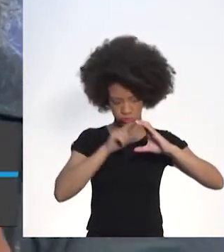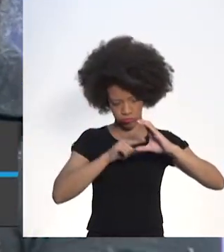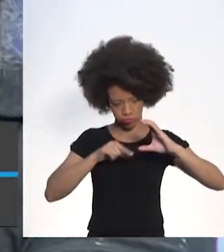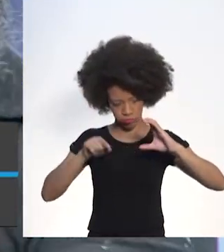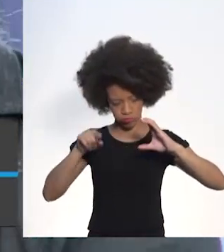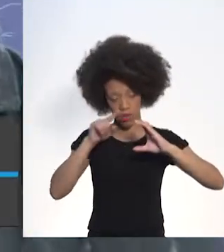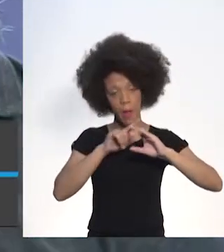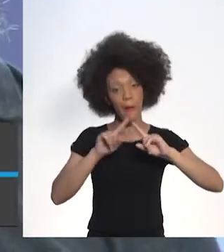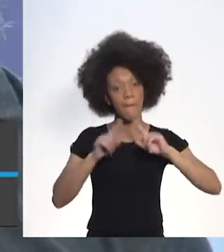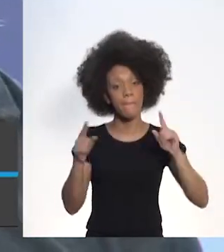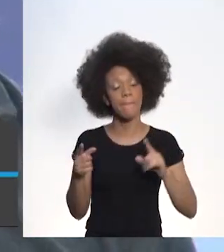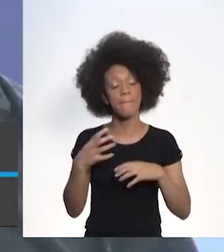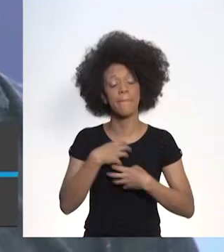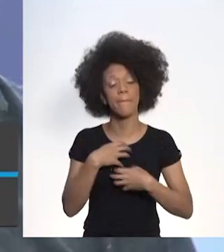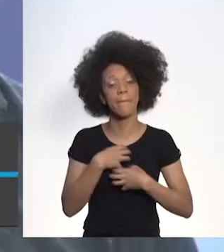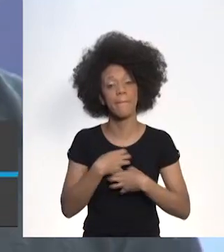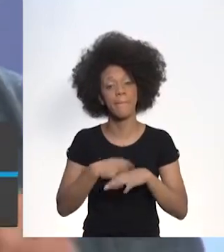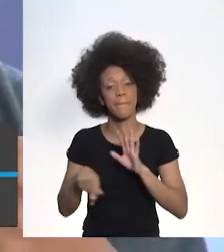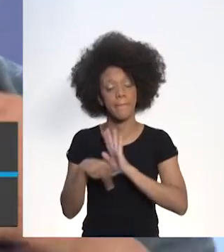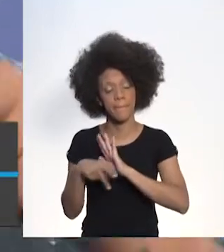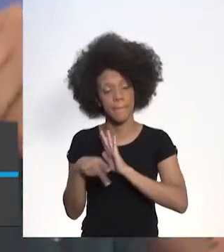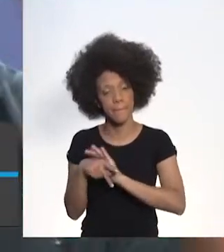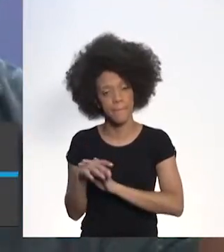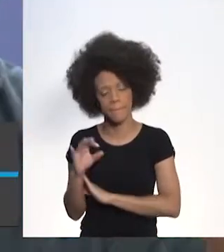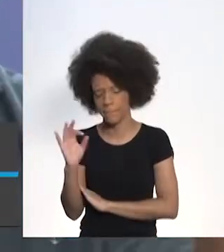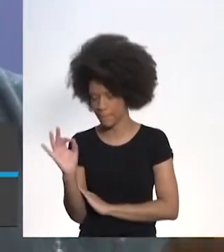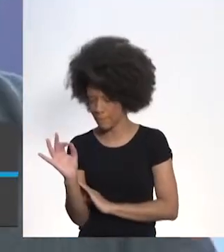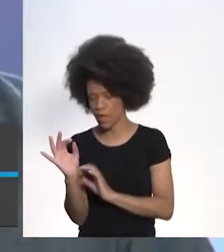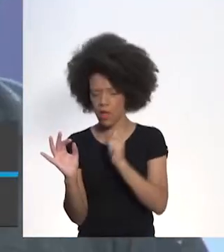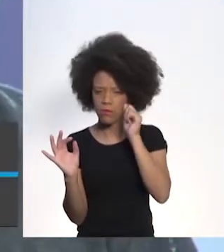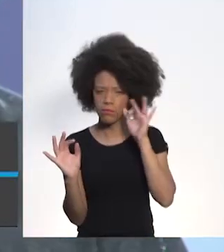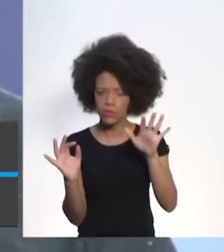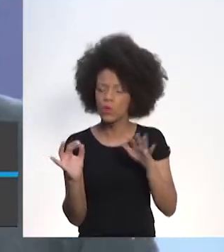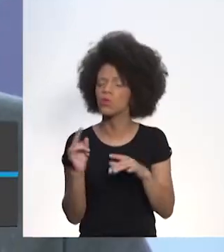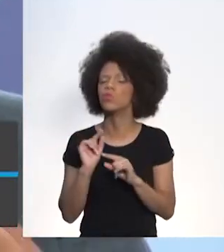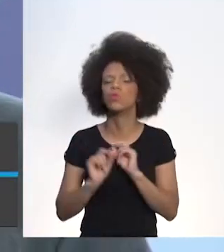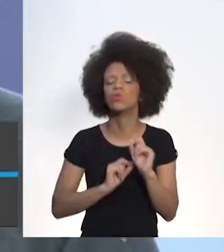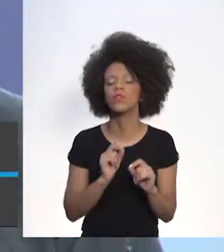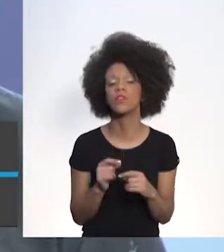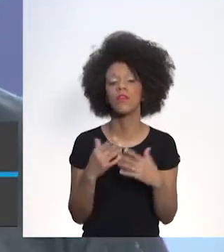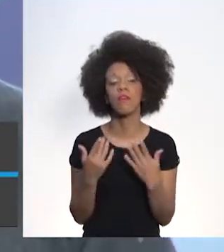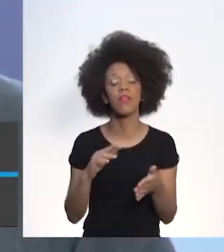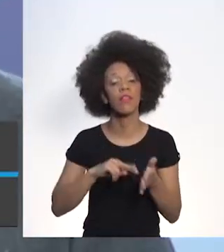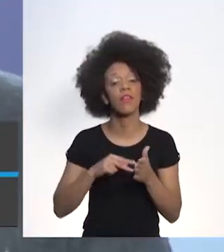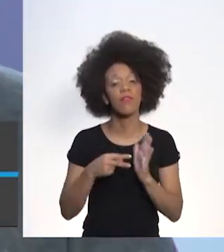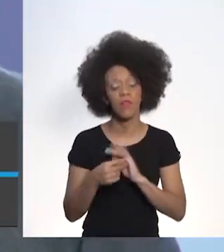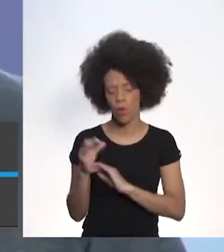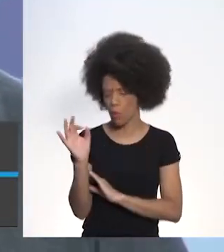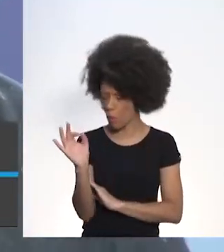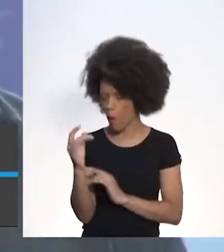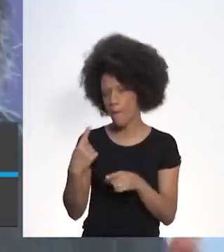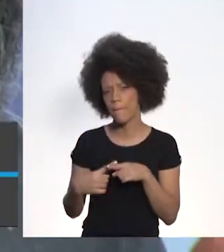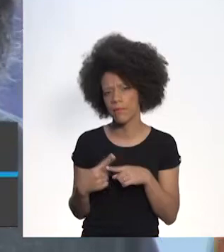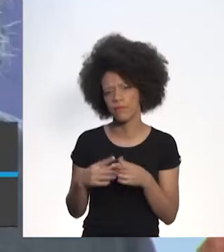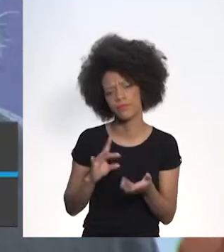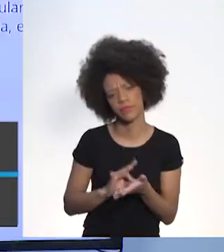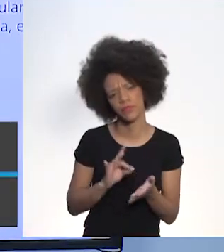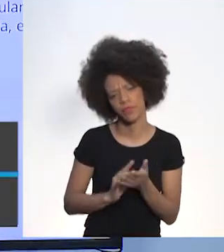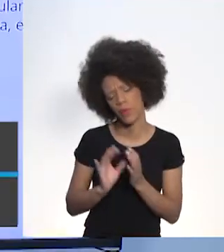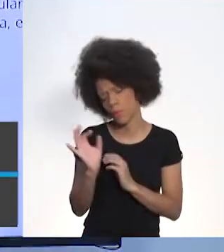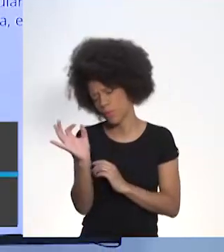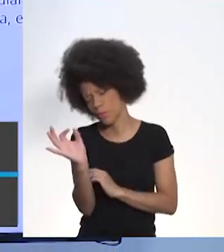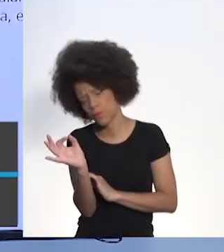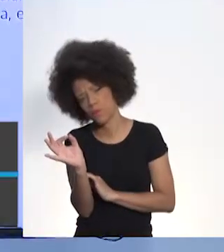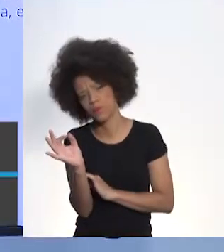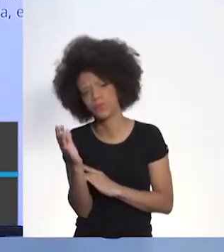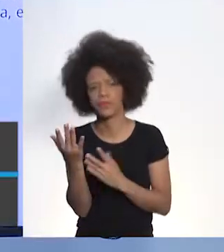o formato da moeda, ela remete para a gente a ideia do que é um círculo. Porque, na verdade, a moeda não é um círculo, né,